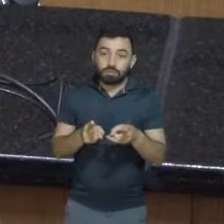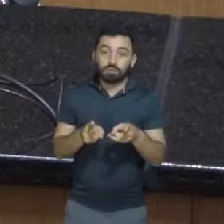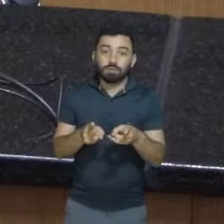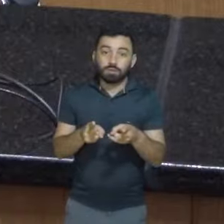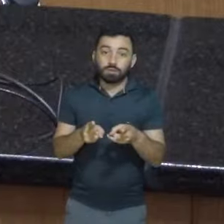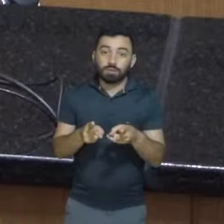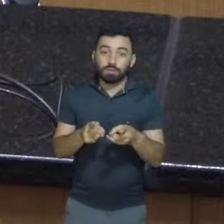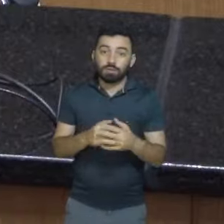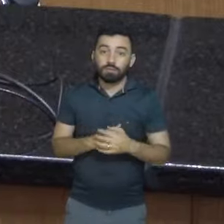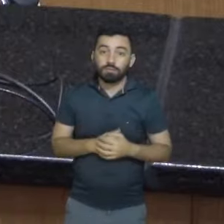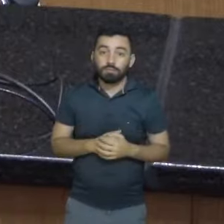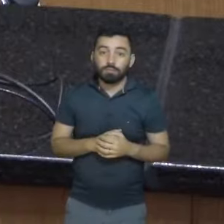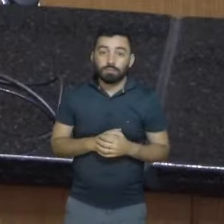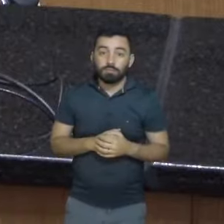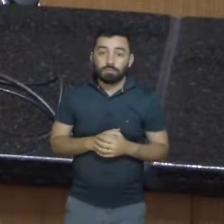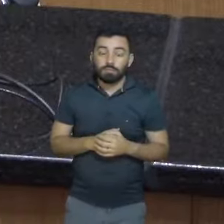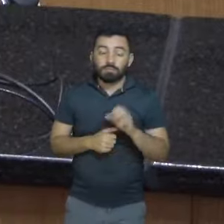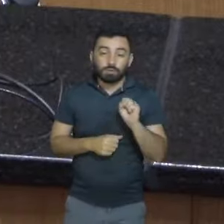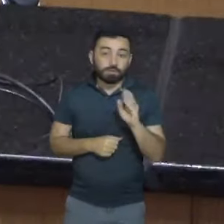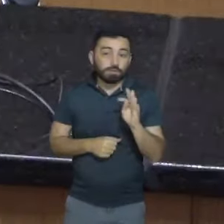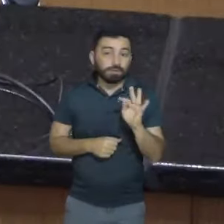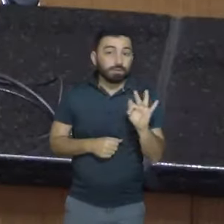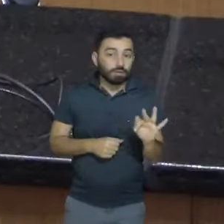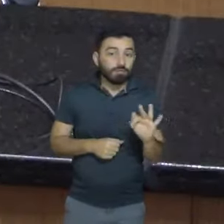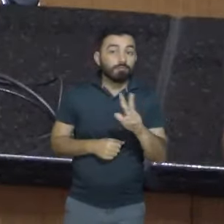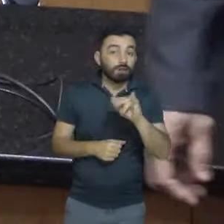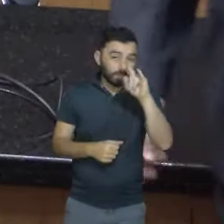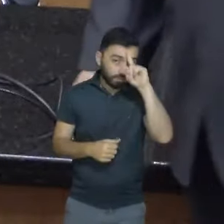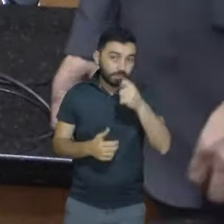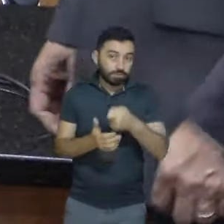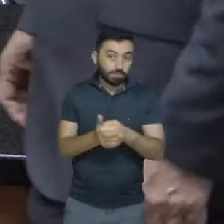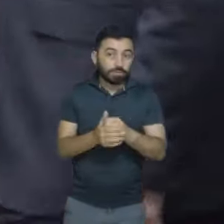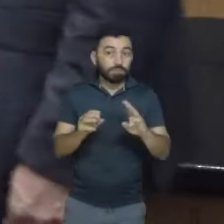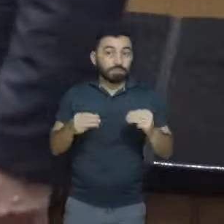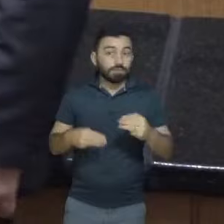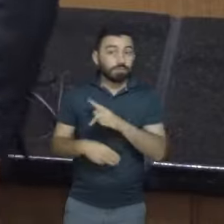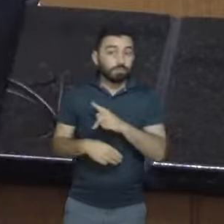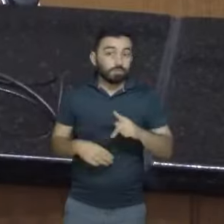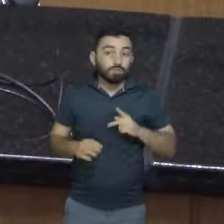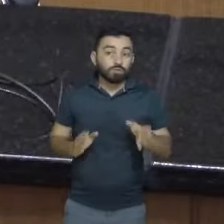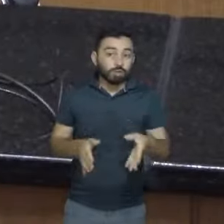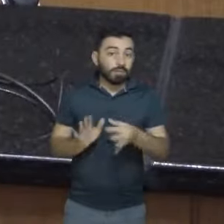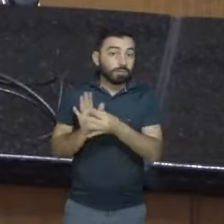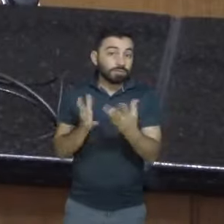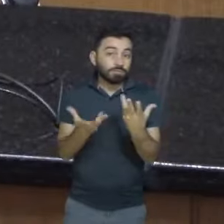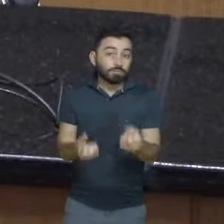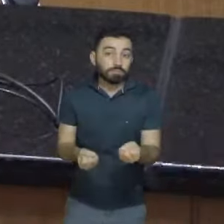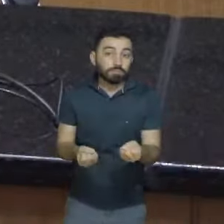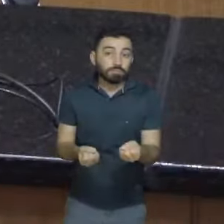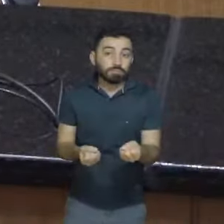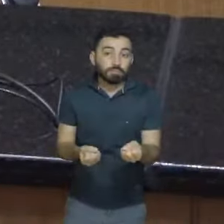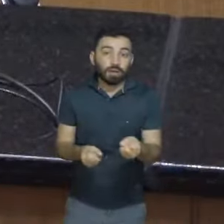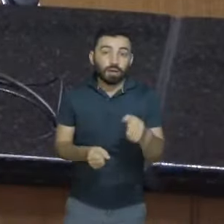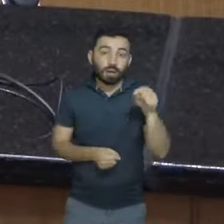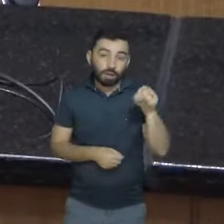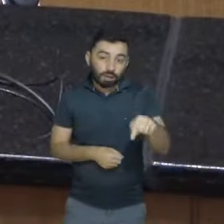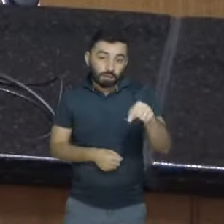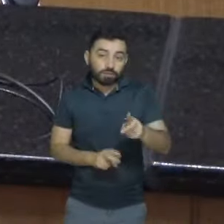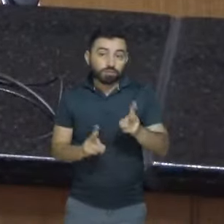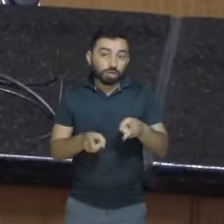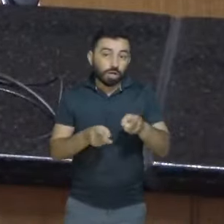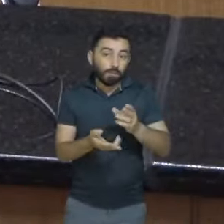seguinte sentido. O Supremo está prestes a decidir, porque o Ministério Público Federal já deu parecer favorável, dizendo o seguinte: aquilo que estava sendo